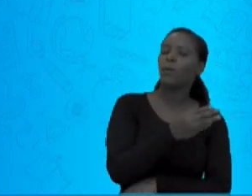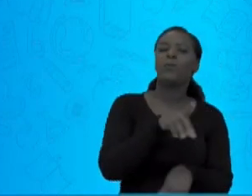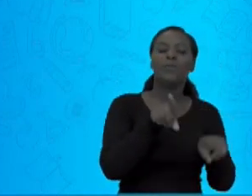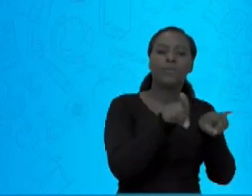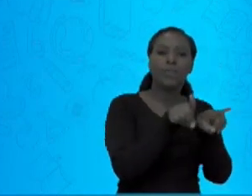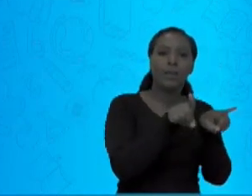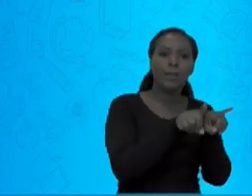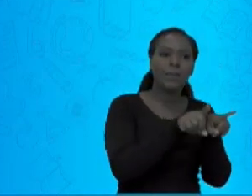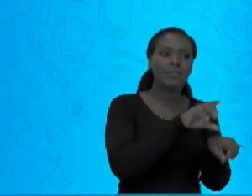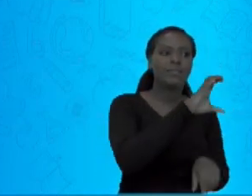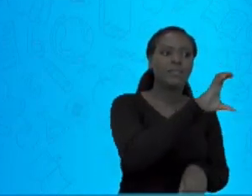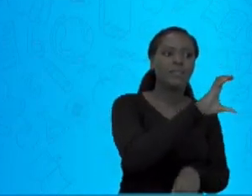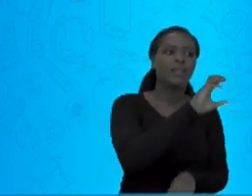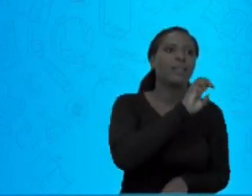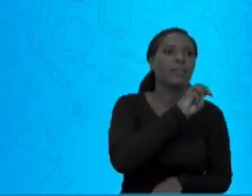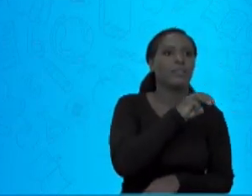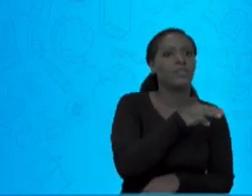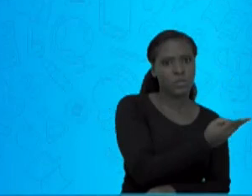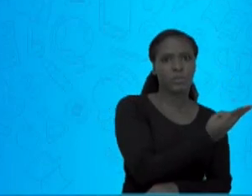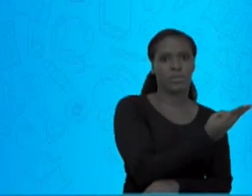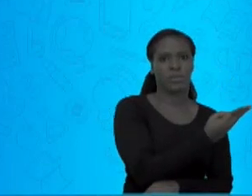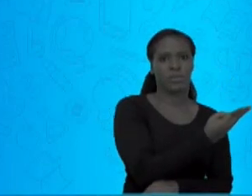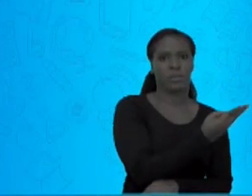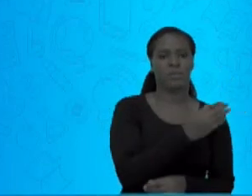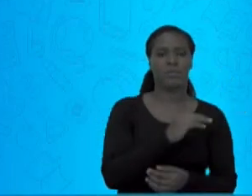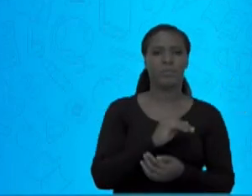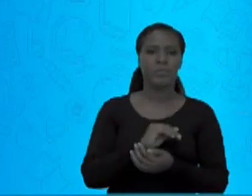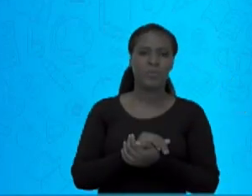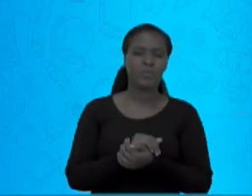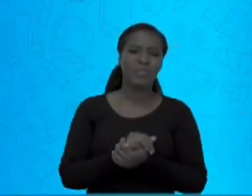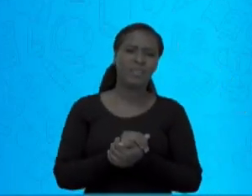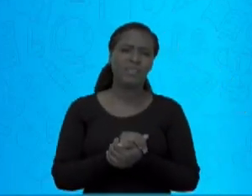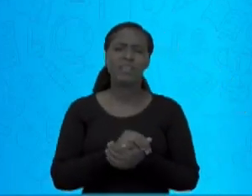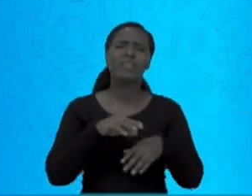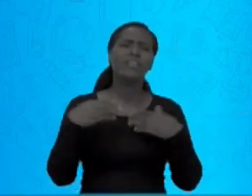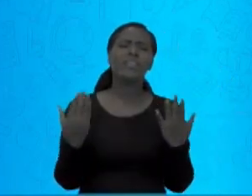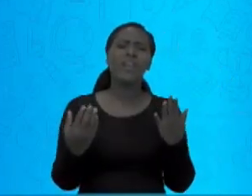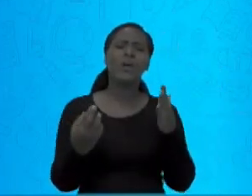de milhão. Então, representando o número